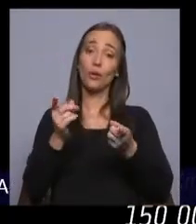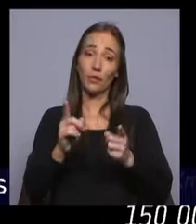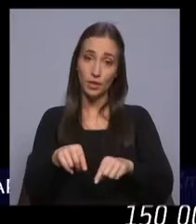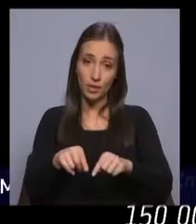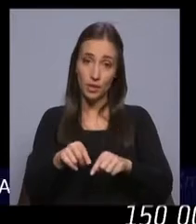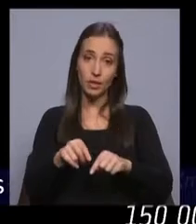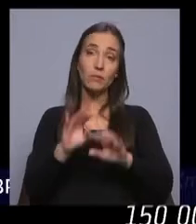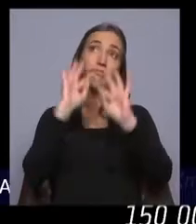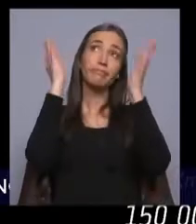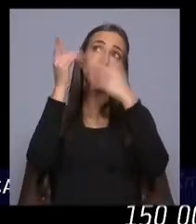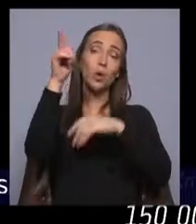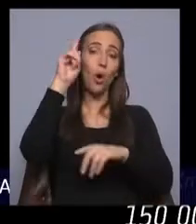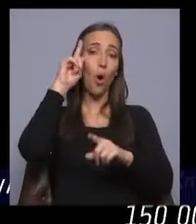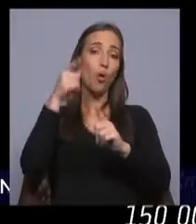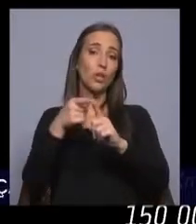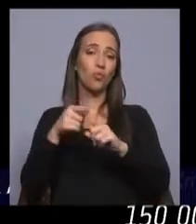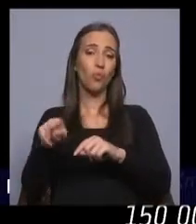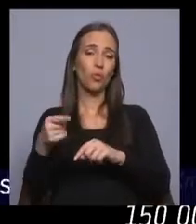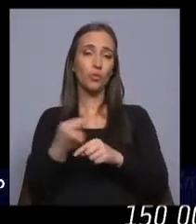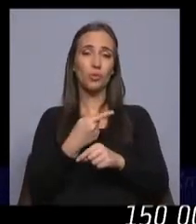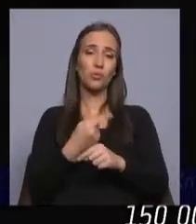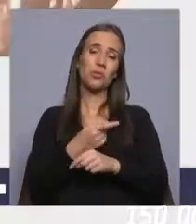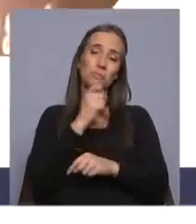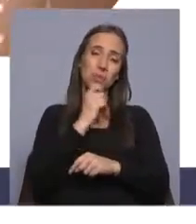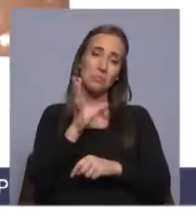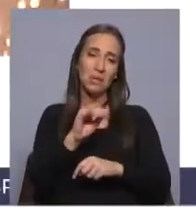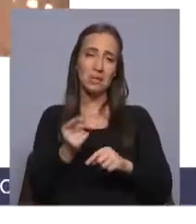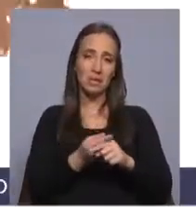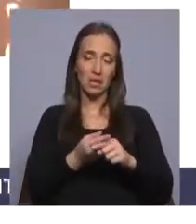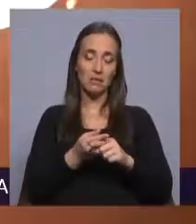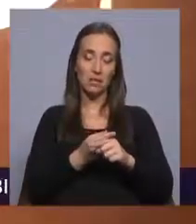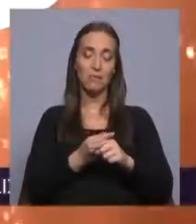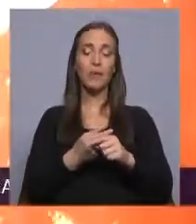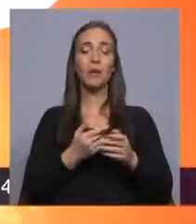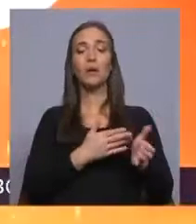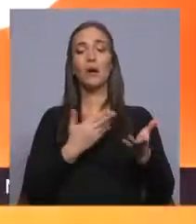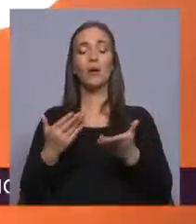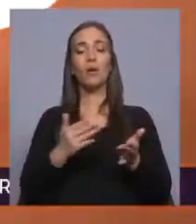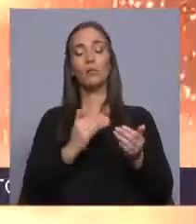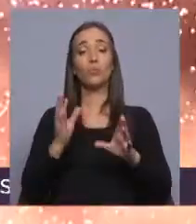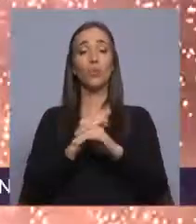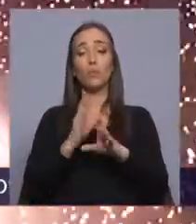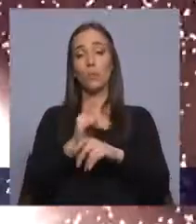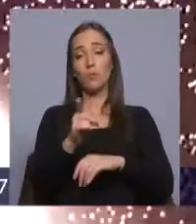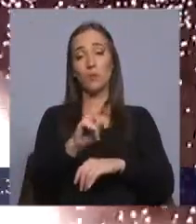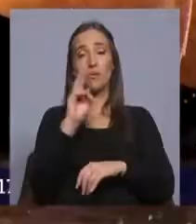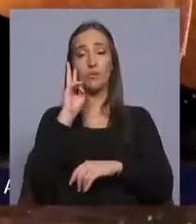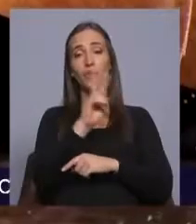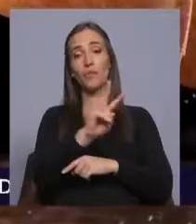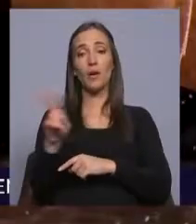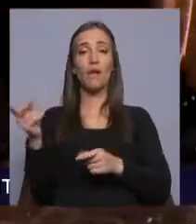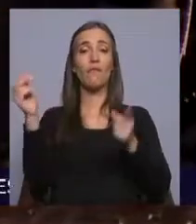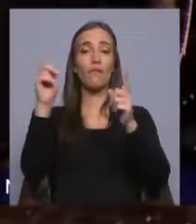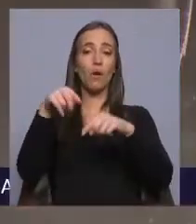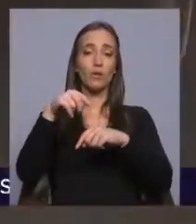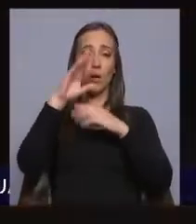outros fins que poderiam ser mais interessantes. Visualmente. Olha, então vamos a outras imagens, não é de publicidade, mas as imagens do regresso à Lua, a